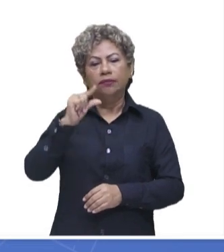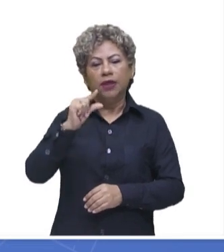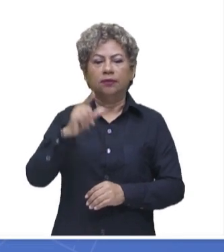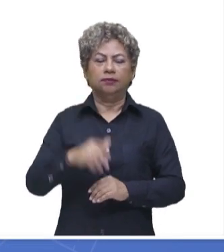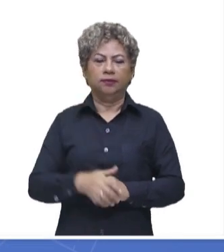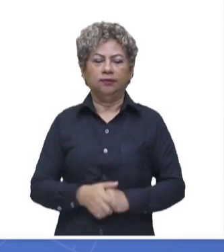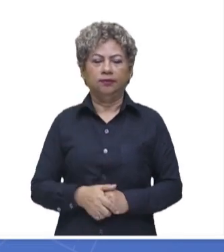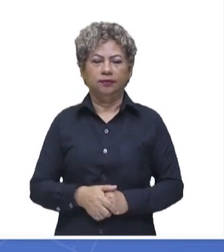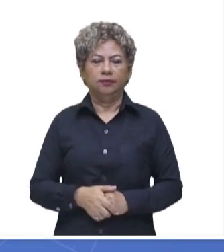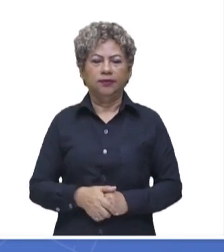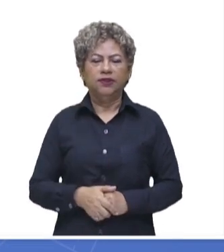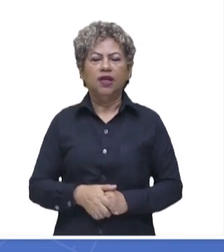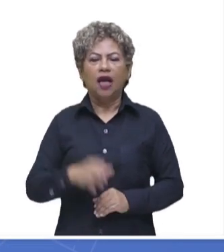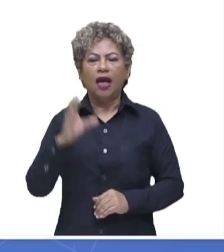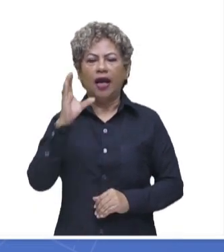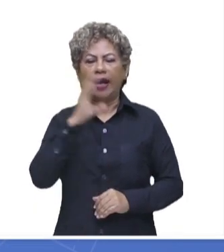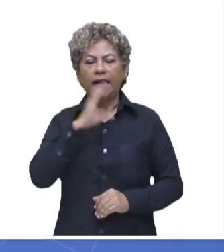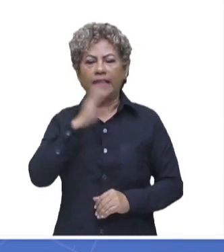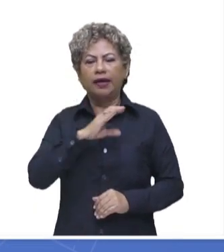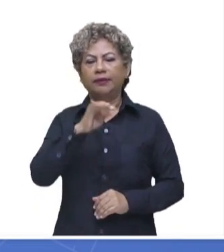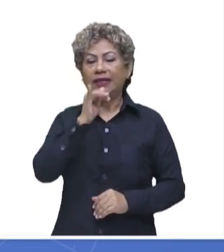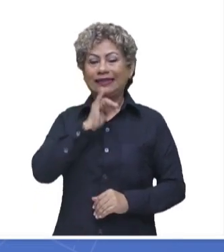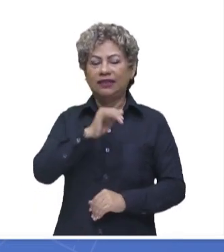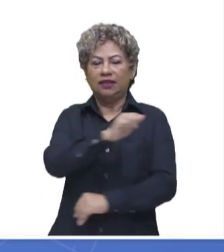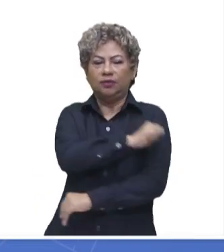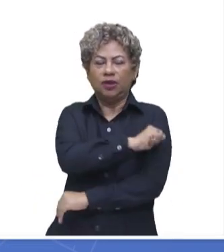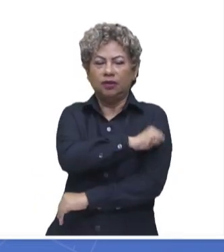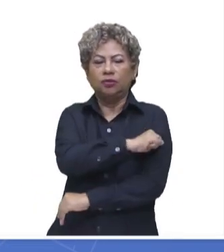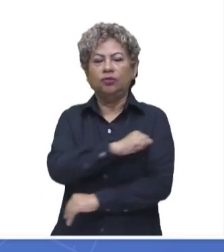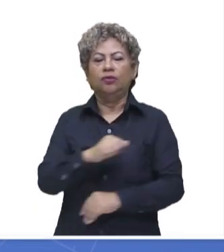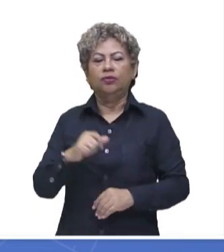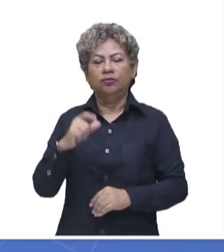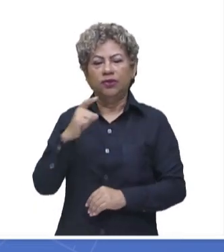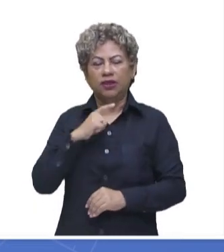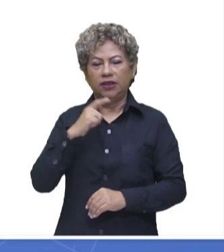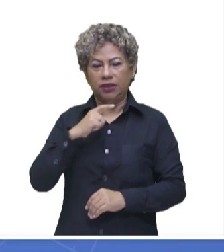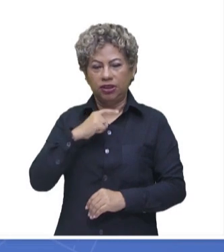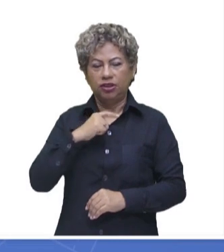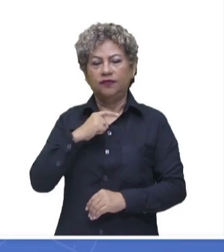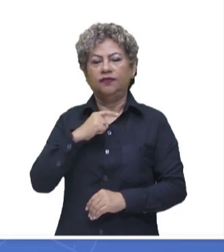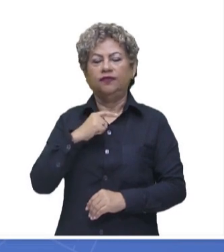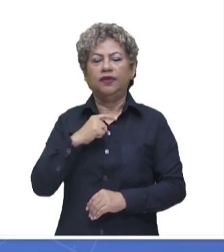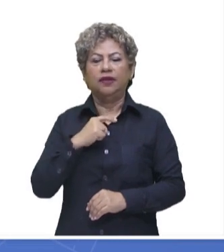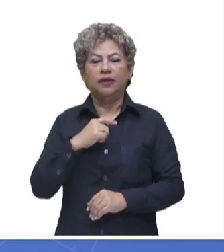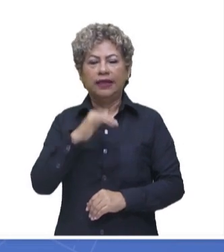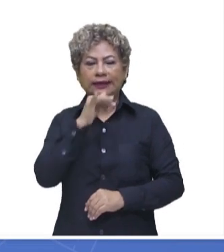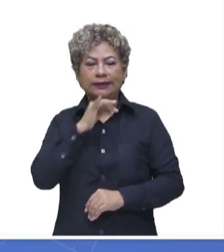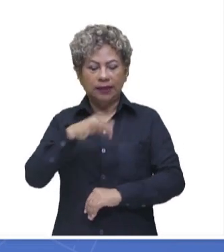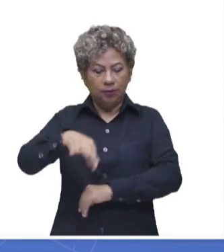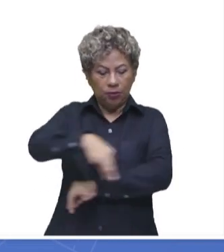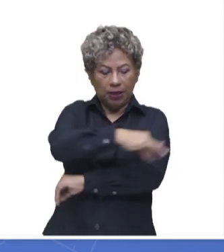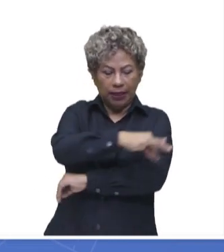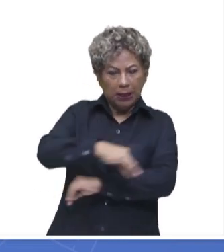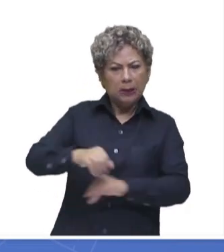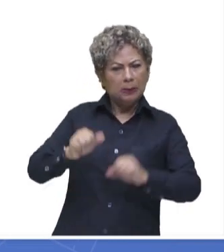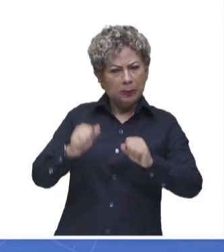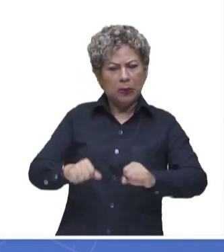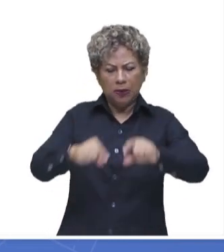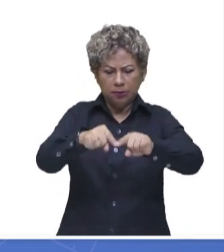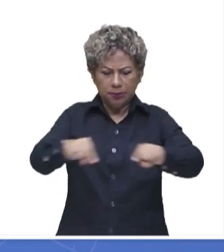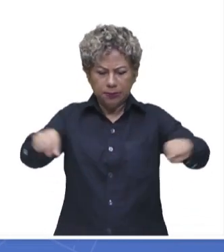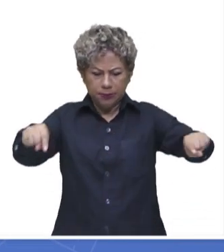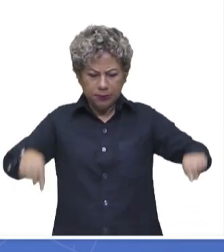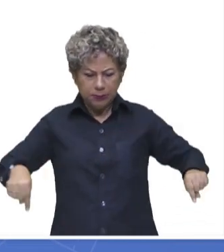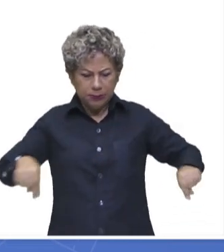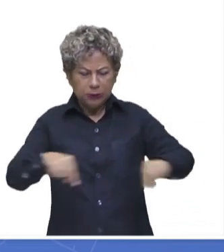para dar um exemplo bem rápido, né? Se um aluno, por exemplo, utilizar uma régua de 30 centímetros para medir o comprimento de uma quadra e o outro utilizar uma